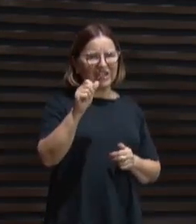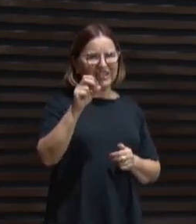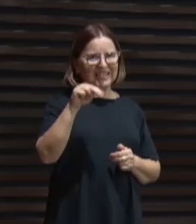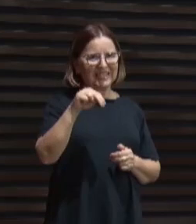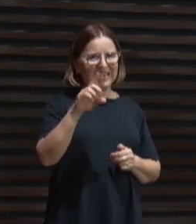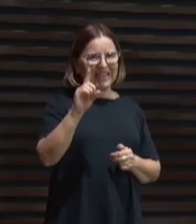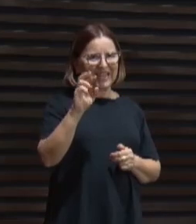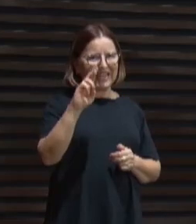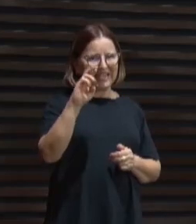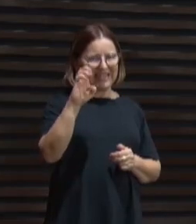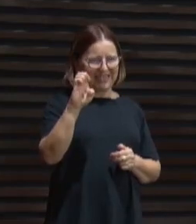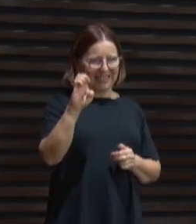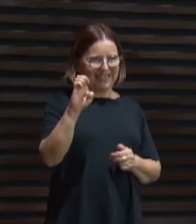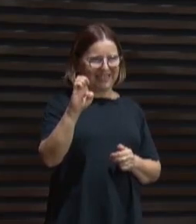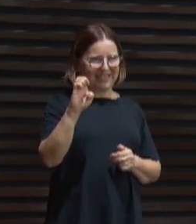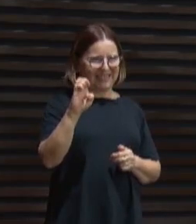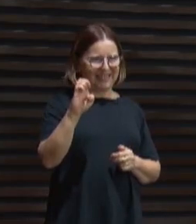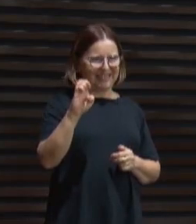Bucéfalo.